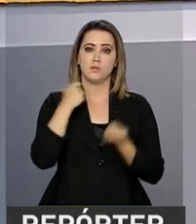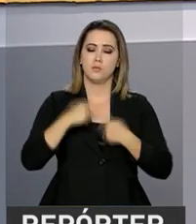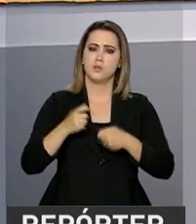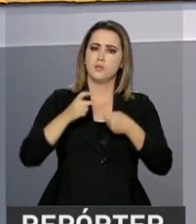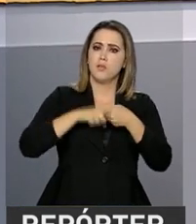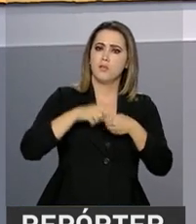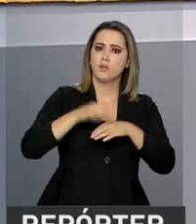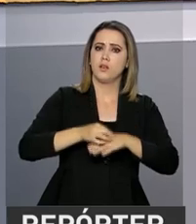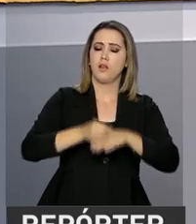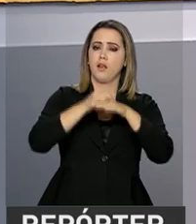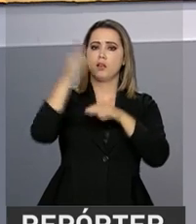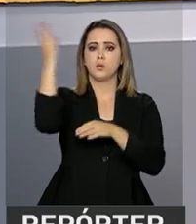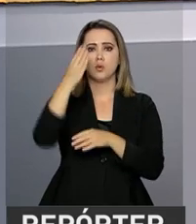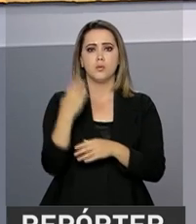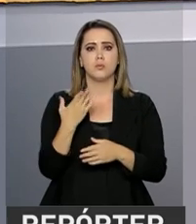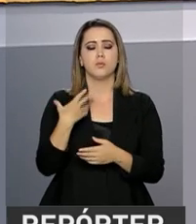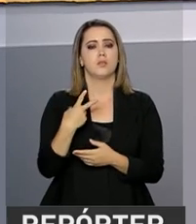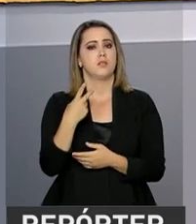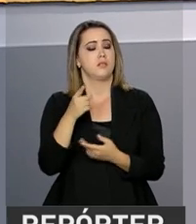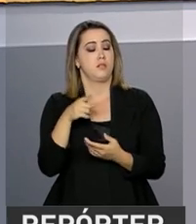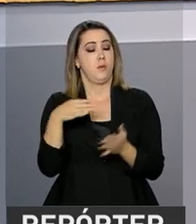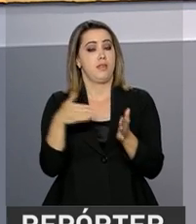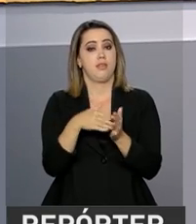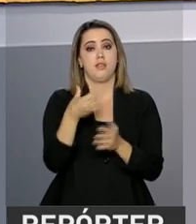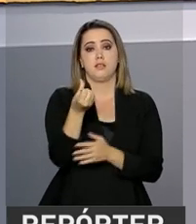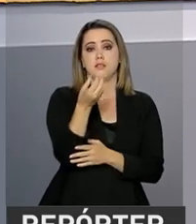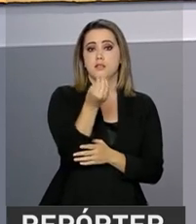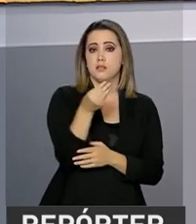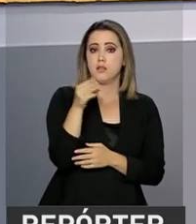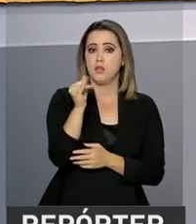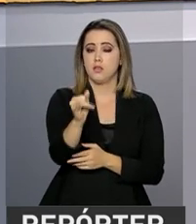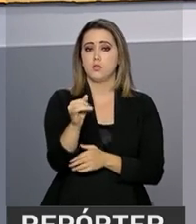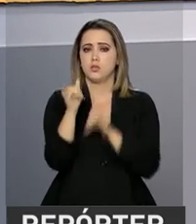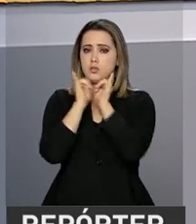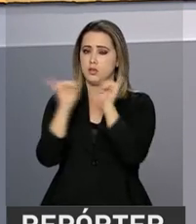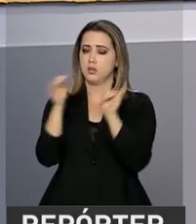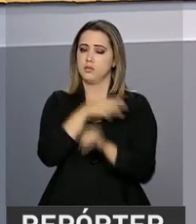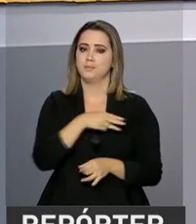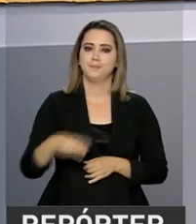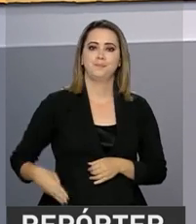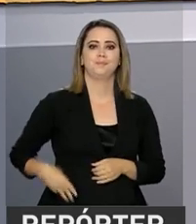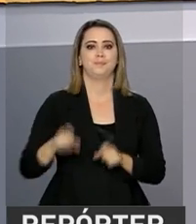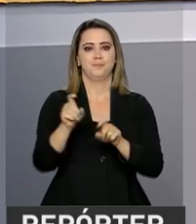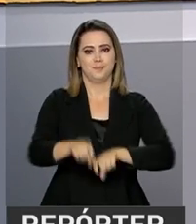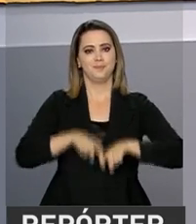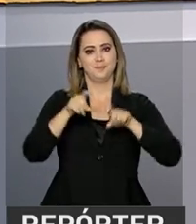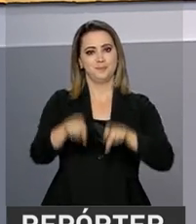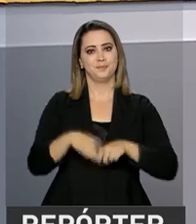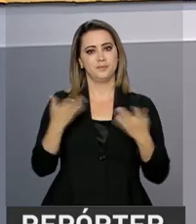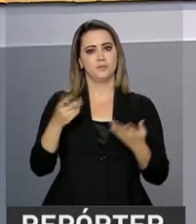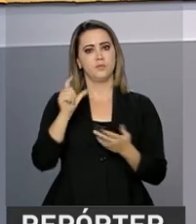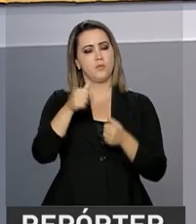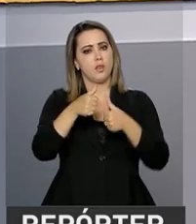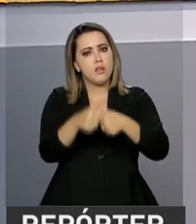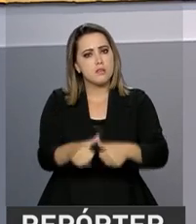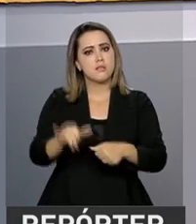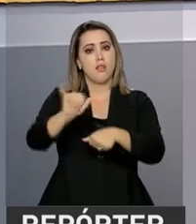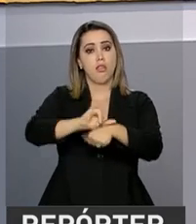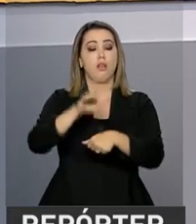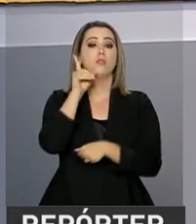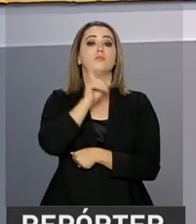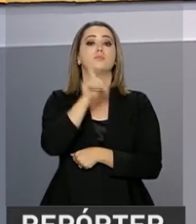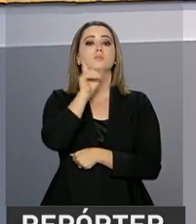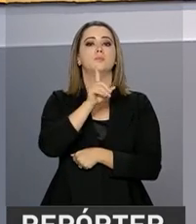compra da Carne brasileira em Natura em até 60 dias a declaração é do ministro da Agricultura blairo Magi que está na capital